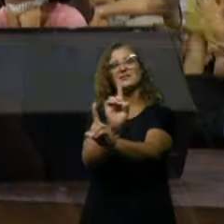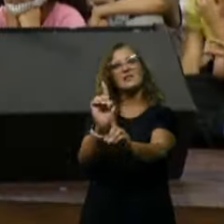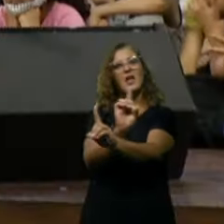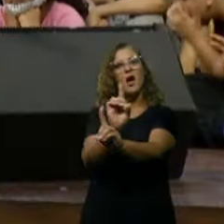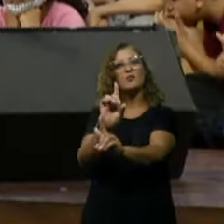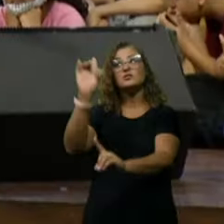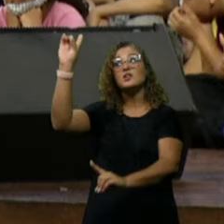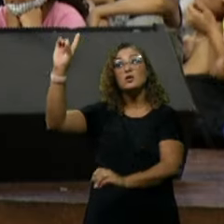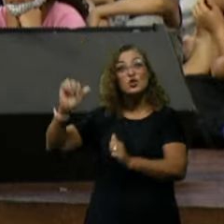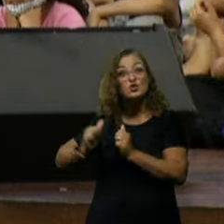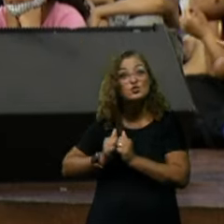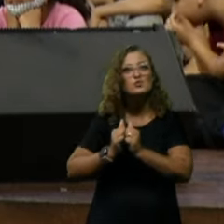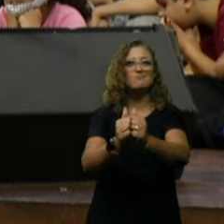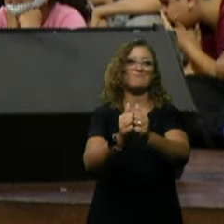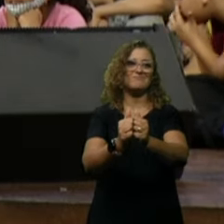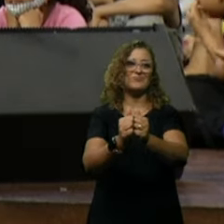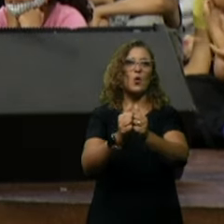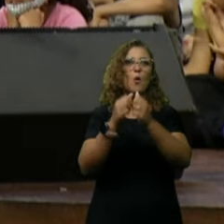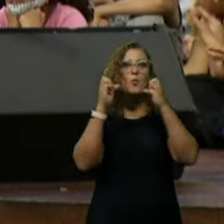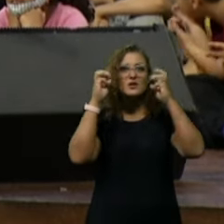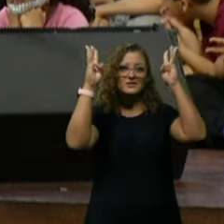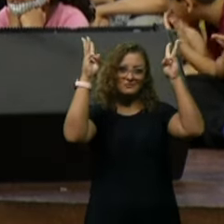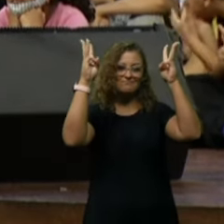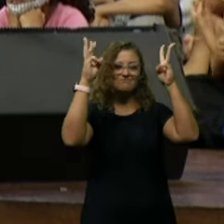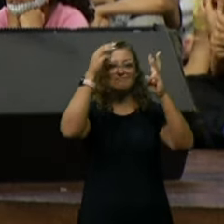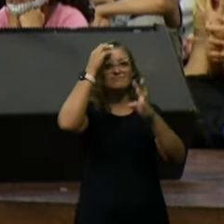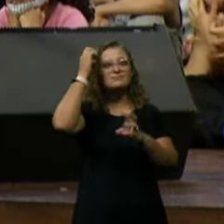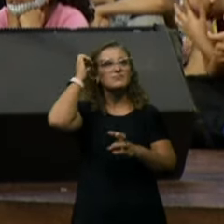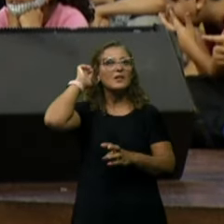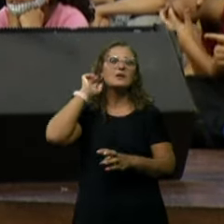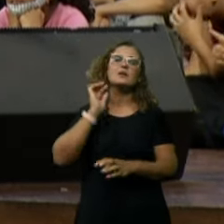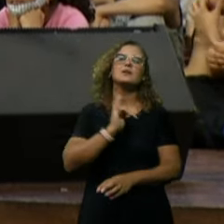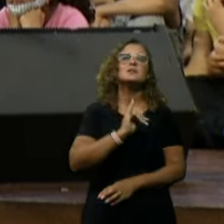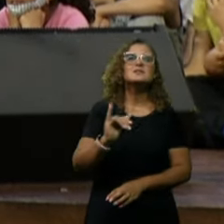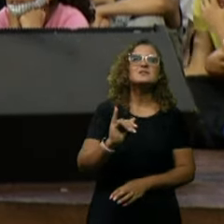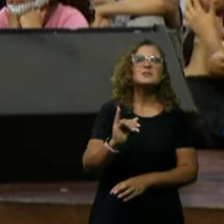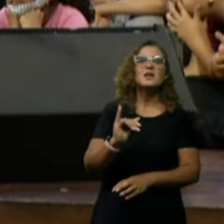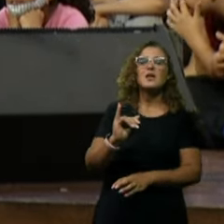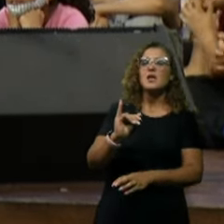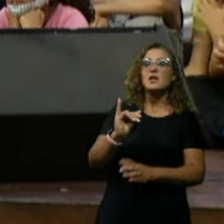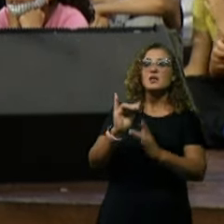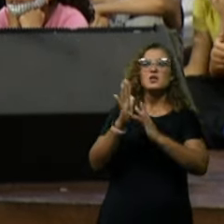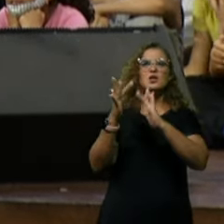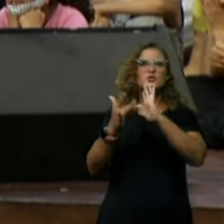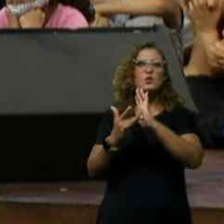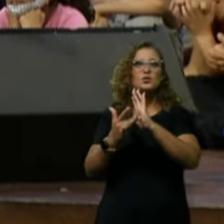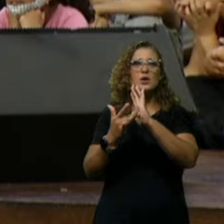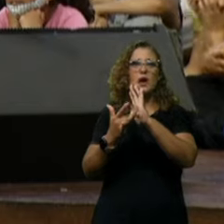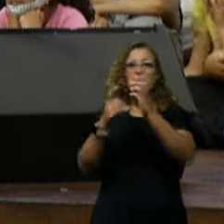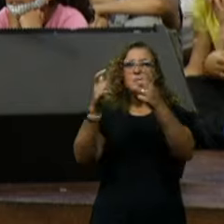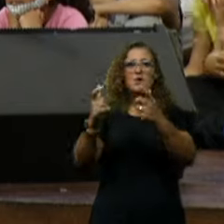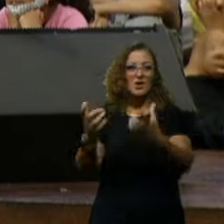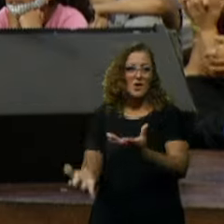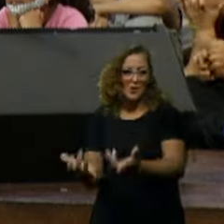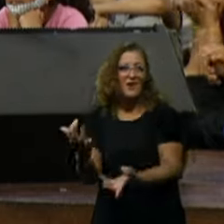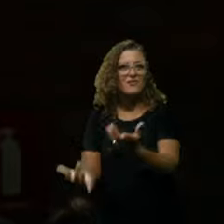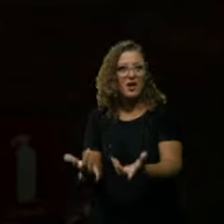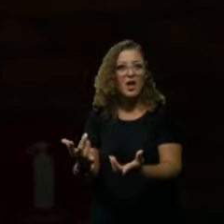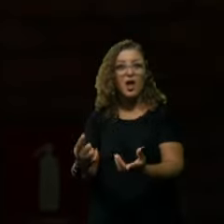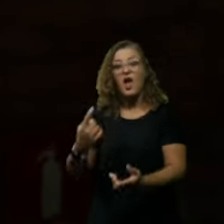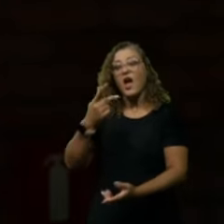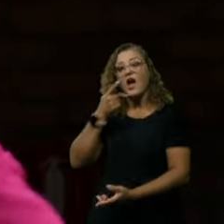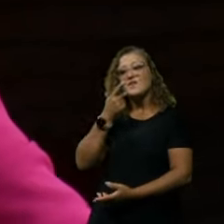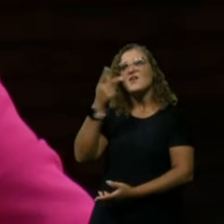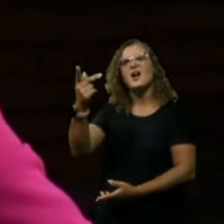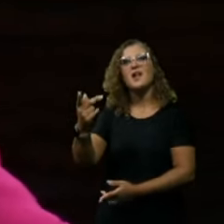no vale porque a gente quer ir para o céu porque é bonito que Jesus tá lá porque se ele morasse no inverno a gente ia dizer me leva para o inferno quem